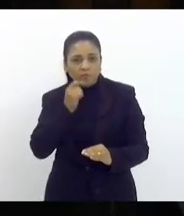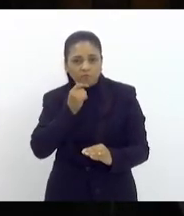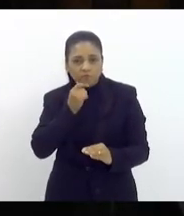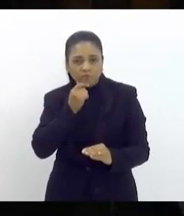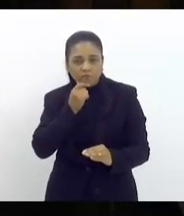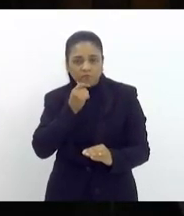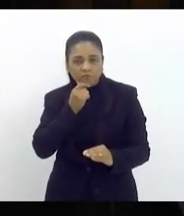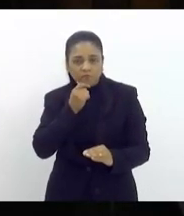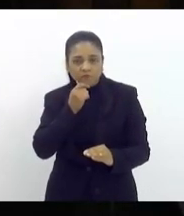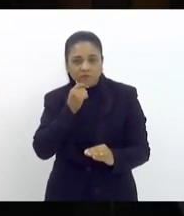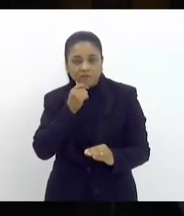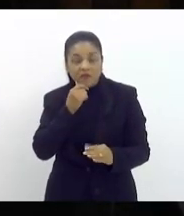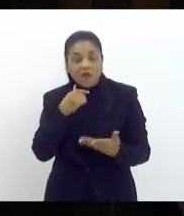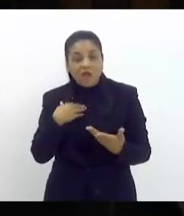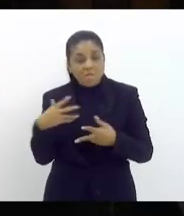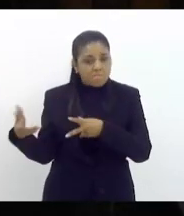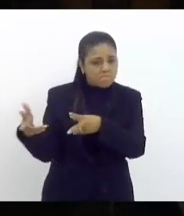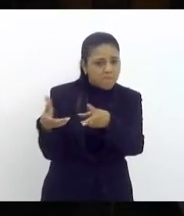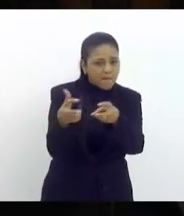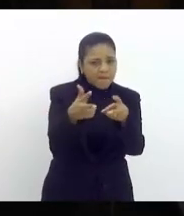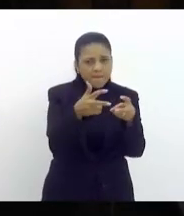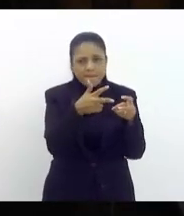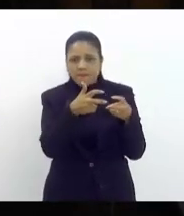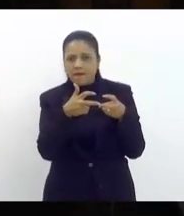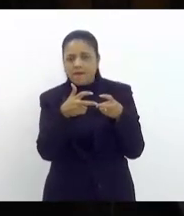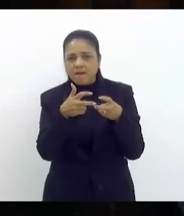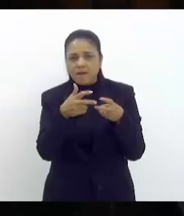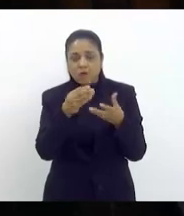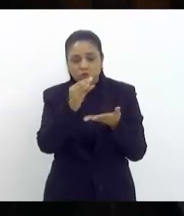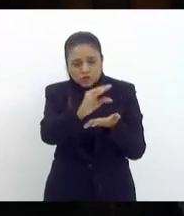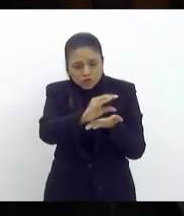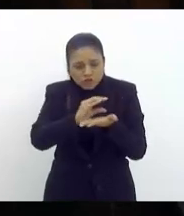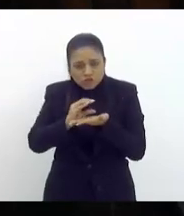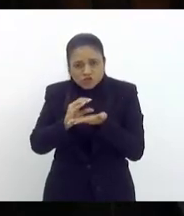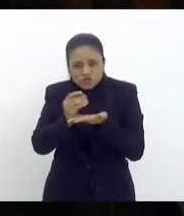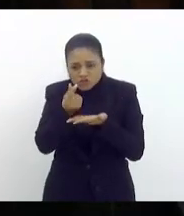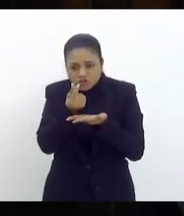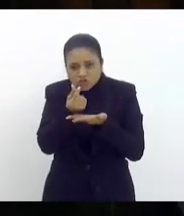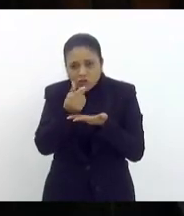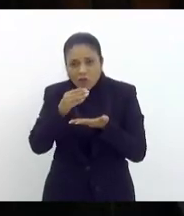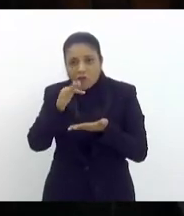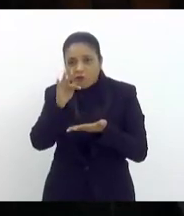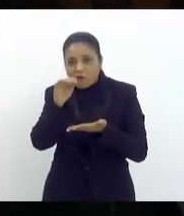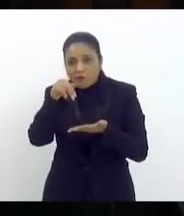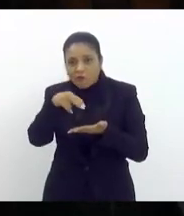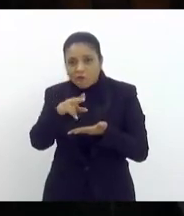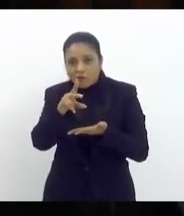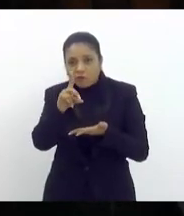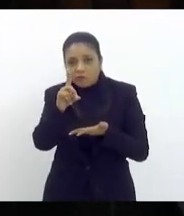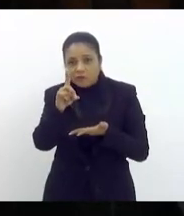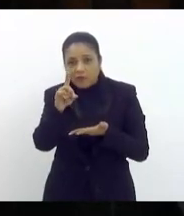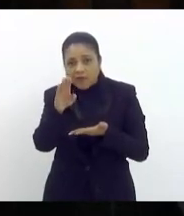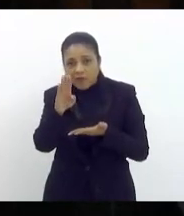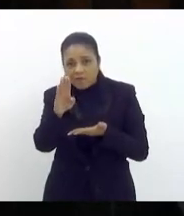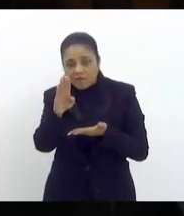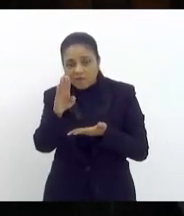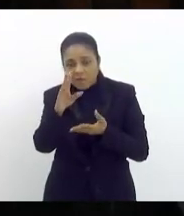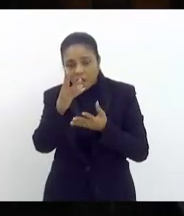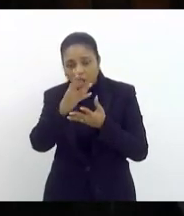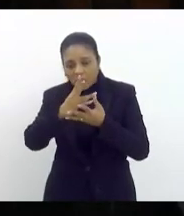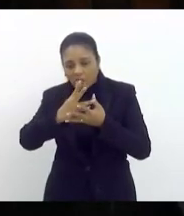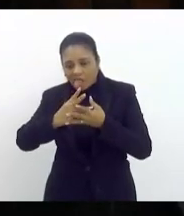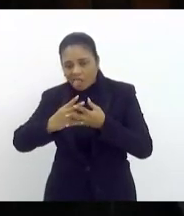e a gente tem visto o dinheiro do Fundeb escorrer nesses